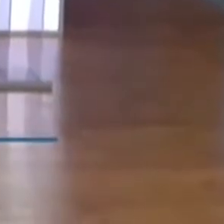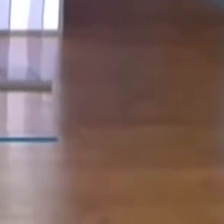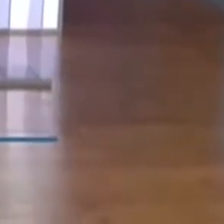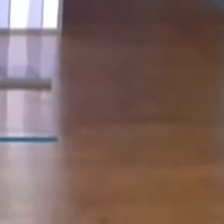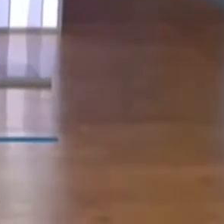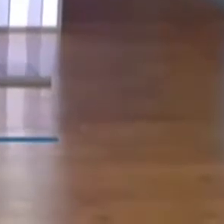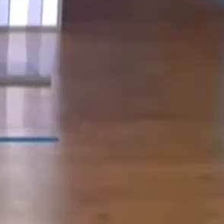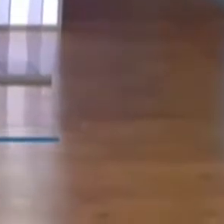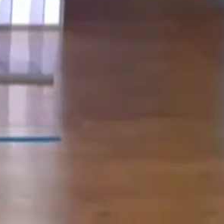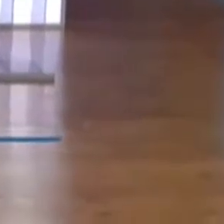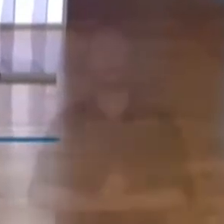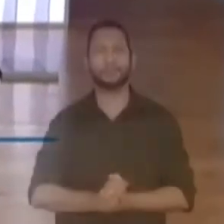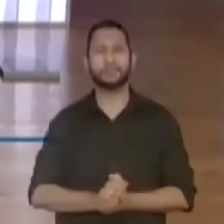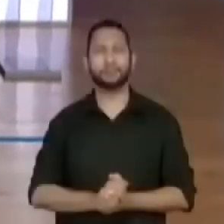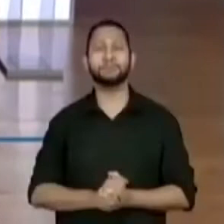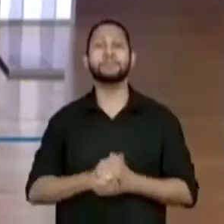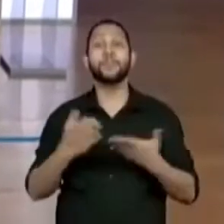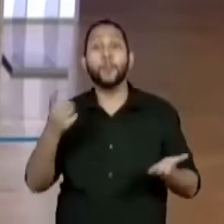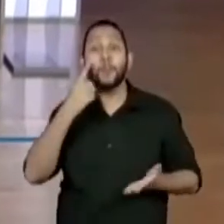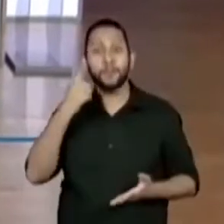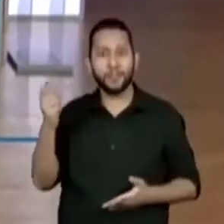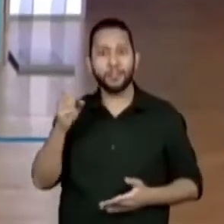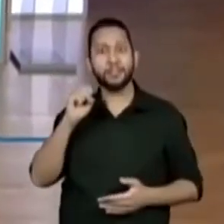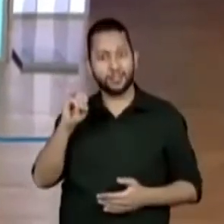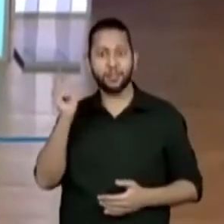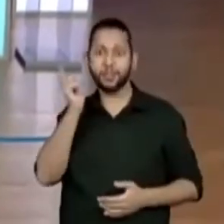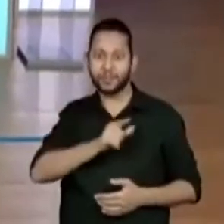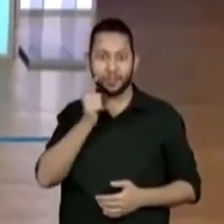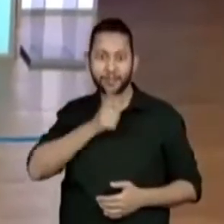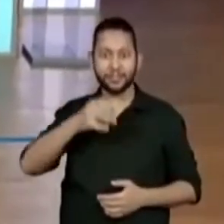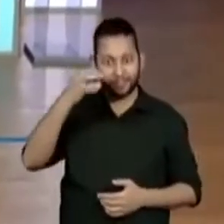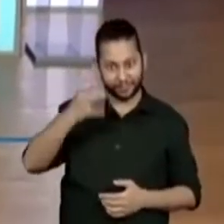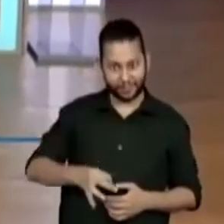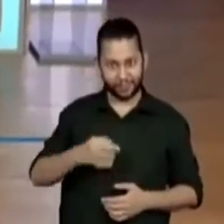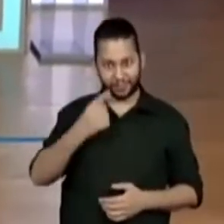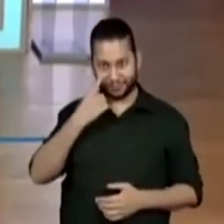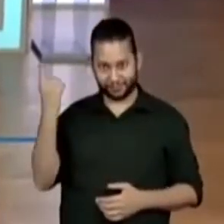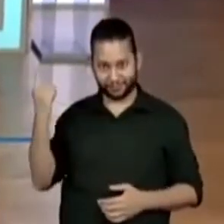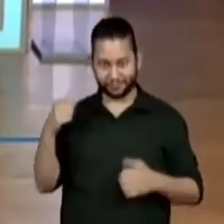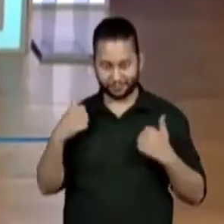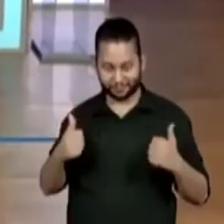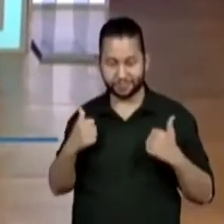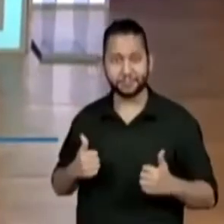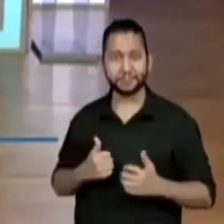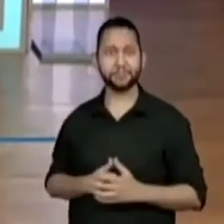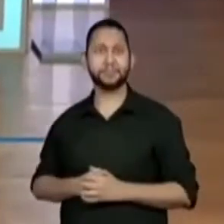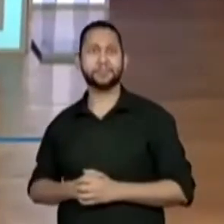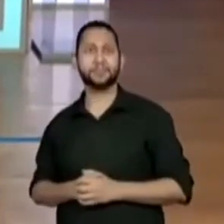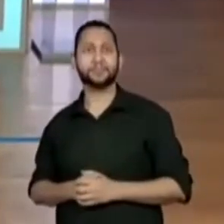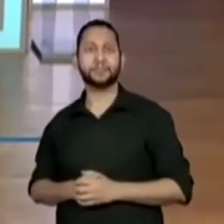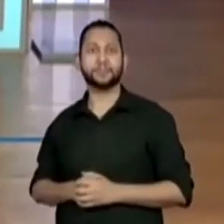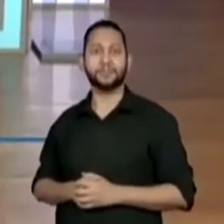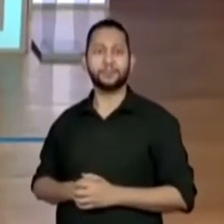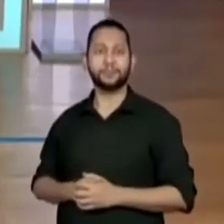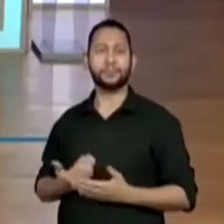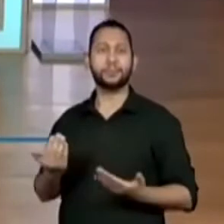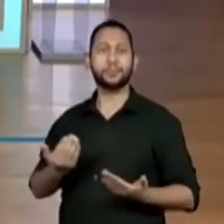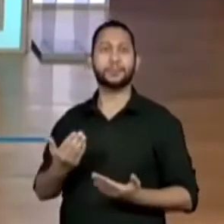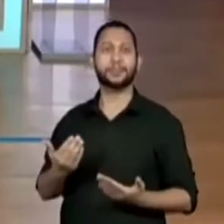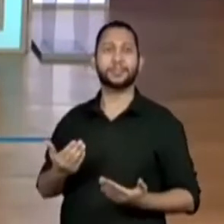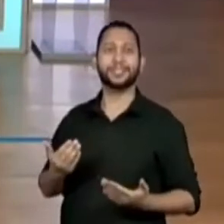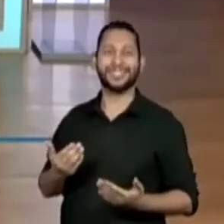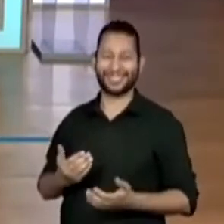Vamos ver quem é que acertou a partir das estimativas aí, certo? Eu quero saber como é que eu vou te medir,